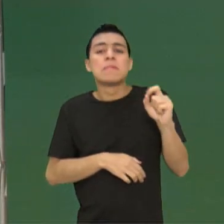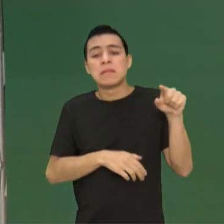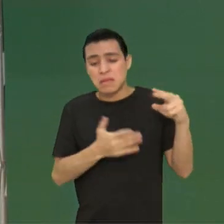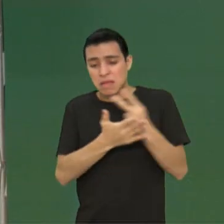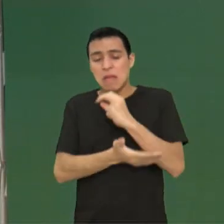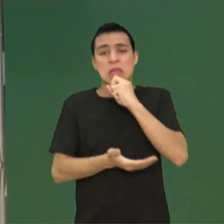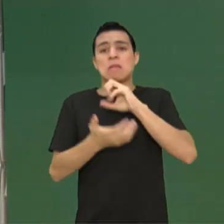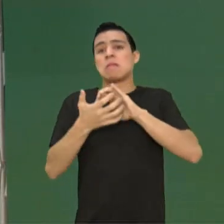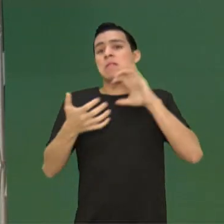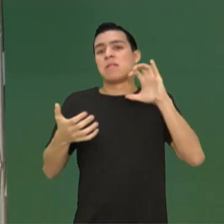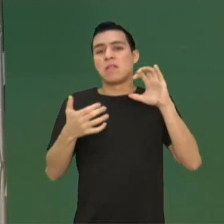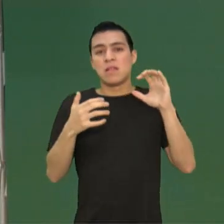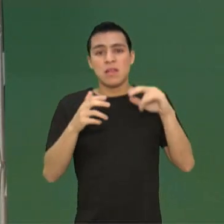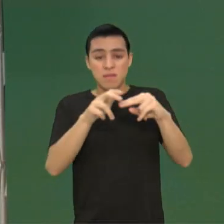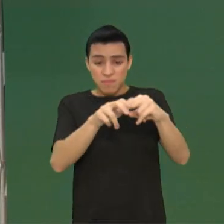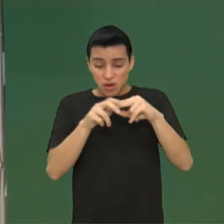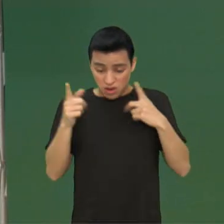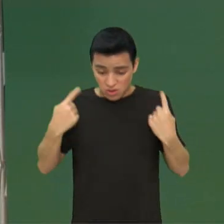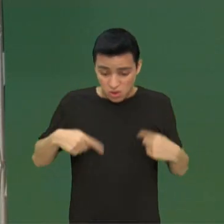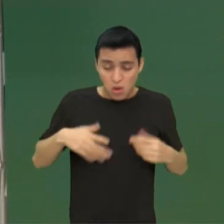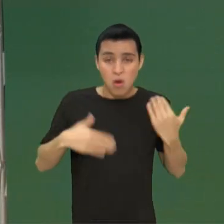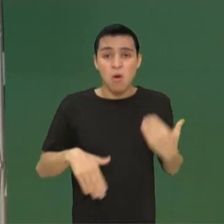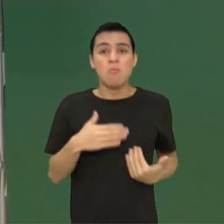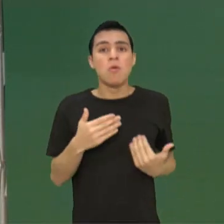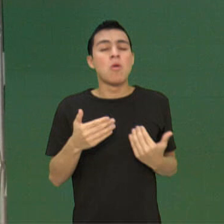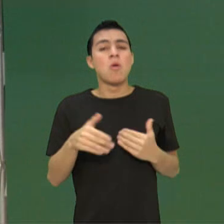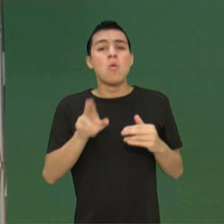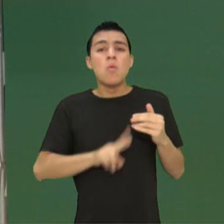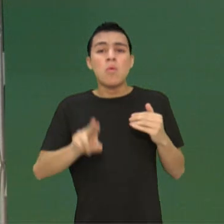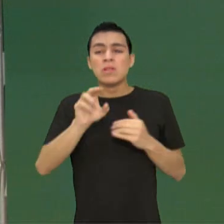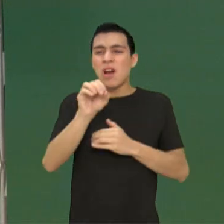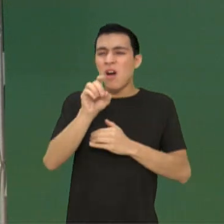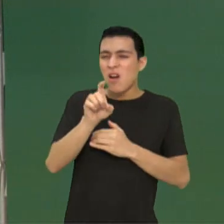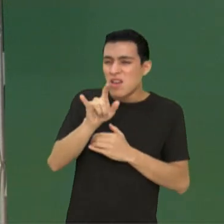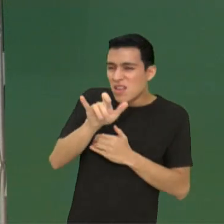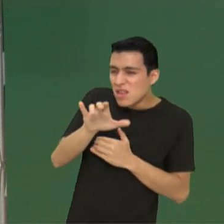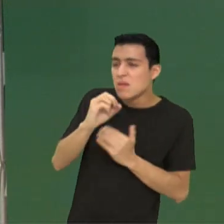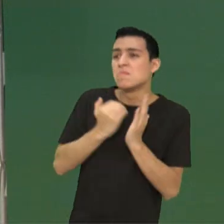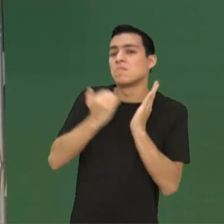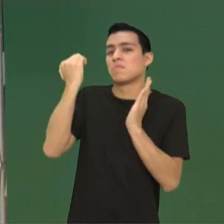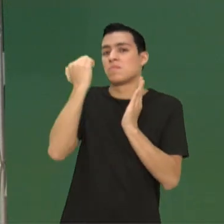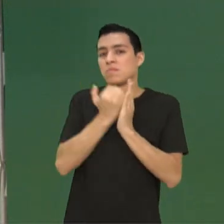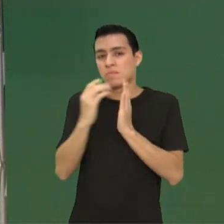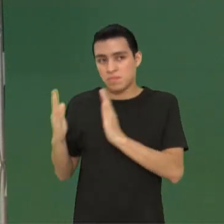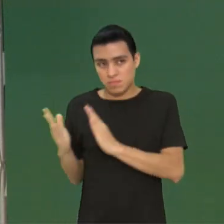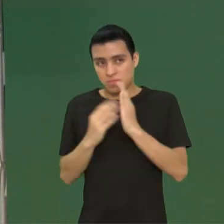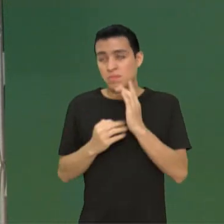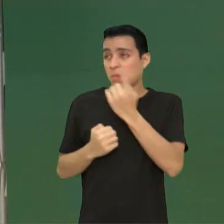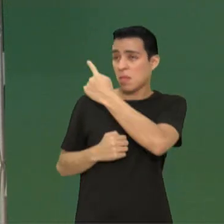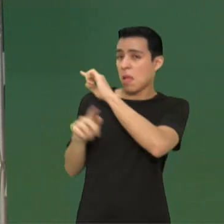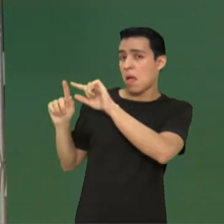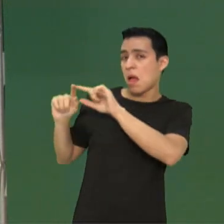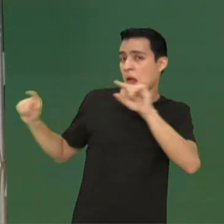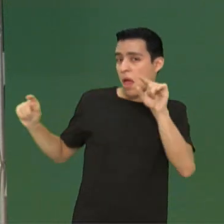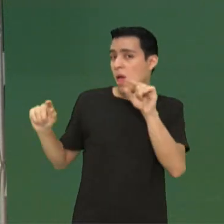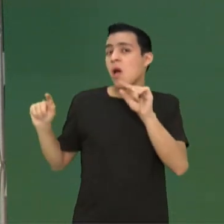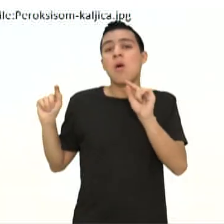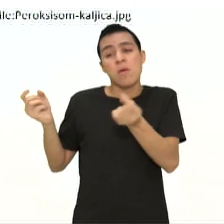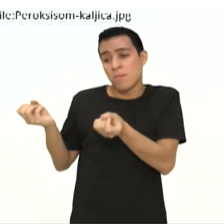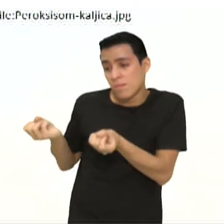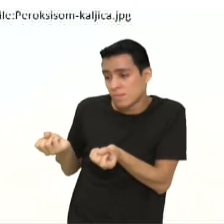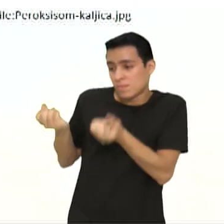é resultado do consumo de oxigênio pelo corpo. Aí, os peroxissomos produzem uma substância